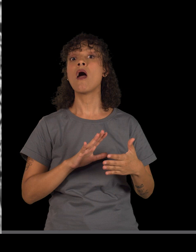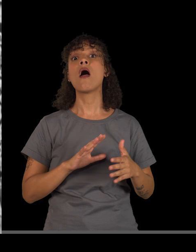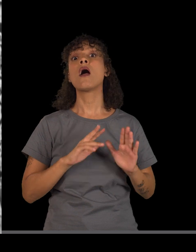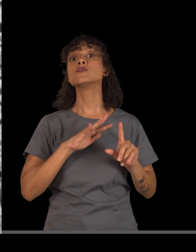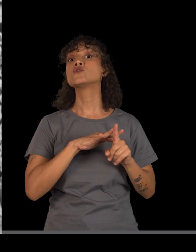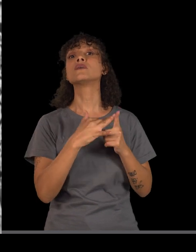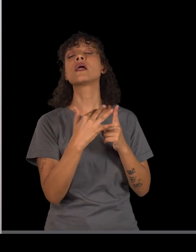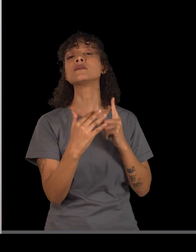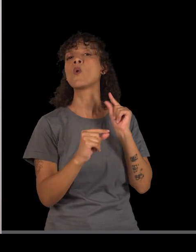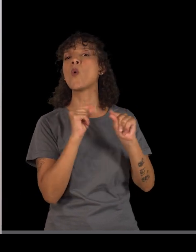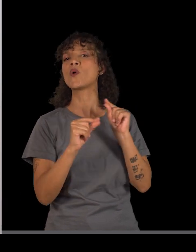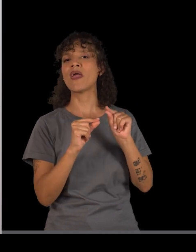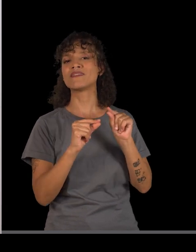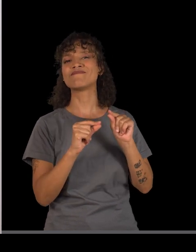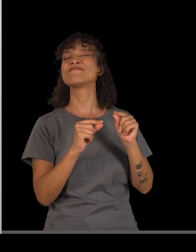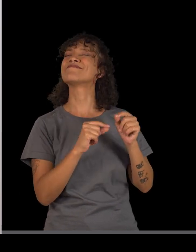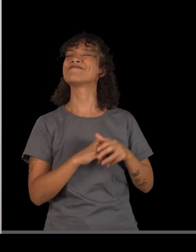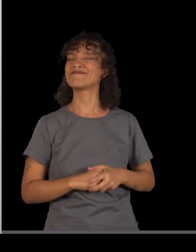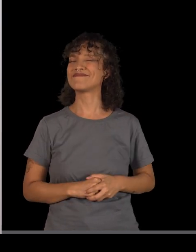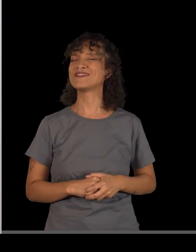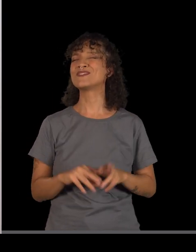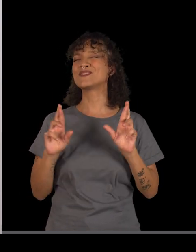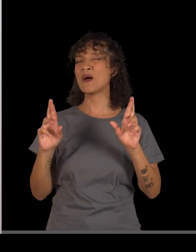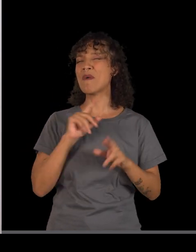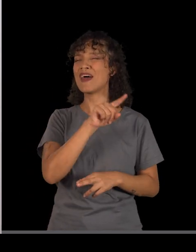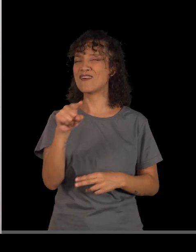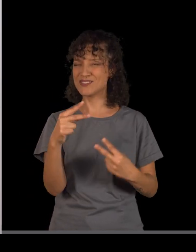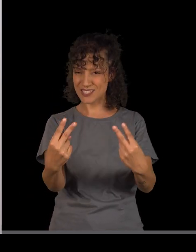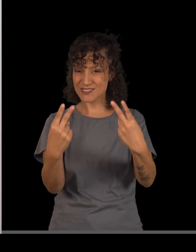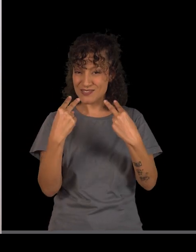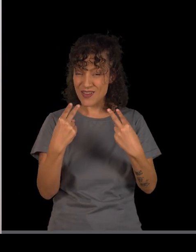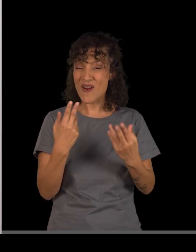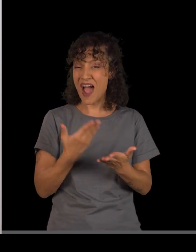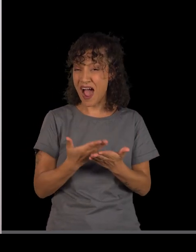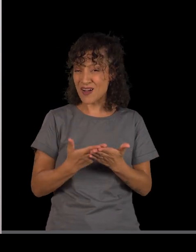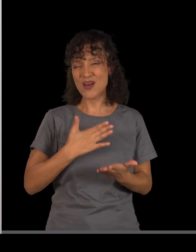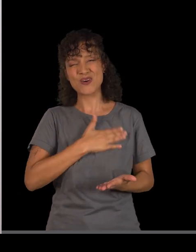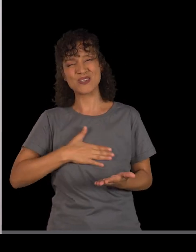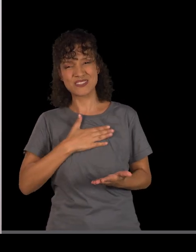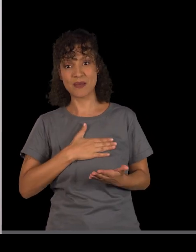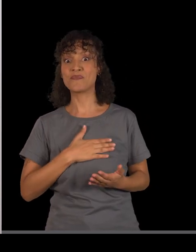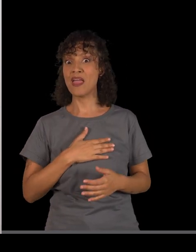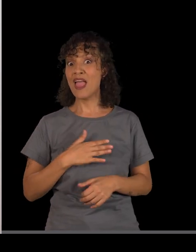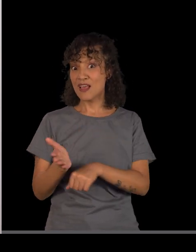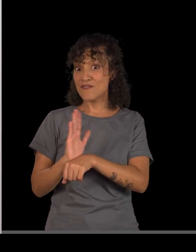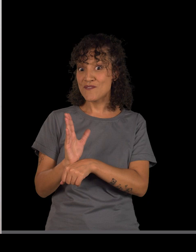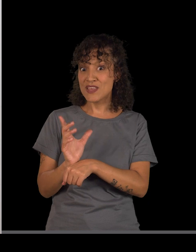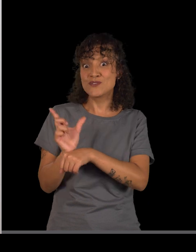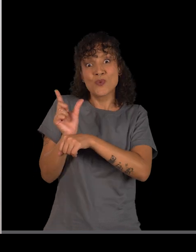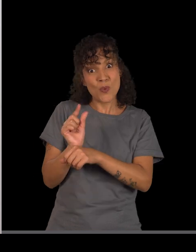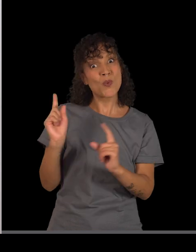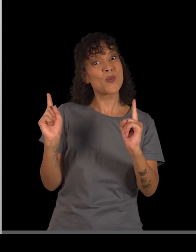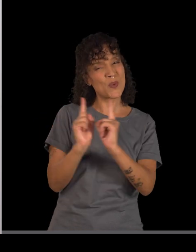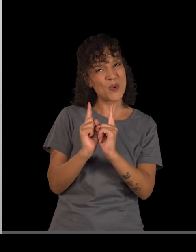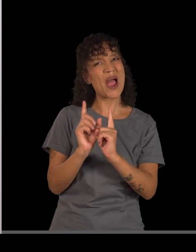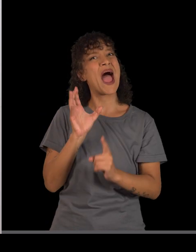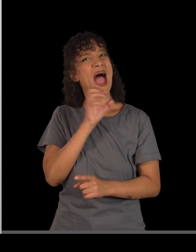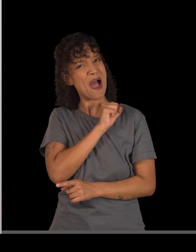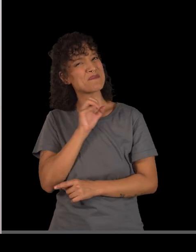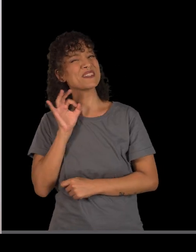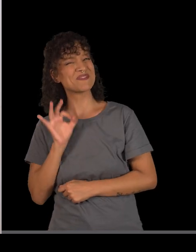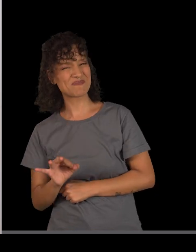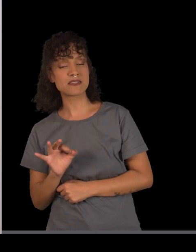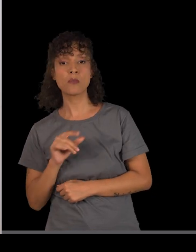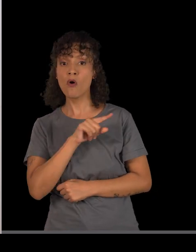sistema socialista. Bom, eu espero que vocês tenham gostado. Dessa vez o Curta Historizando foi curta mesmo. Se